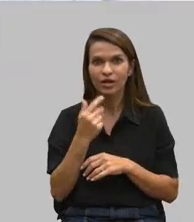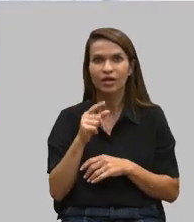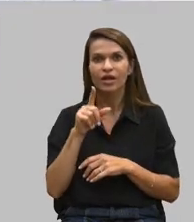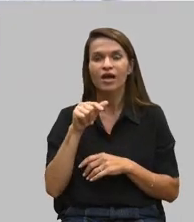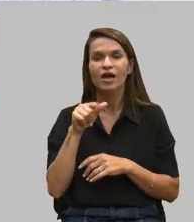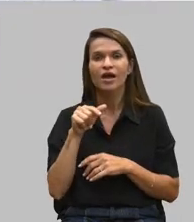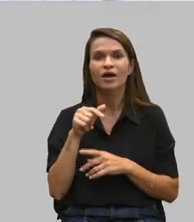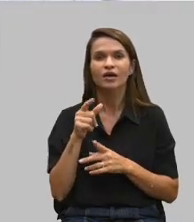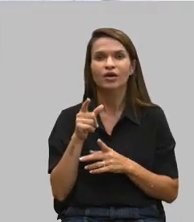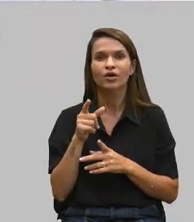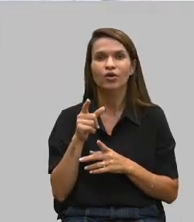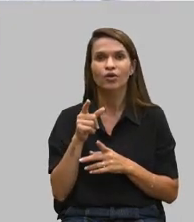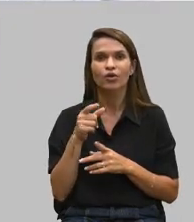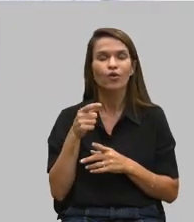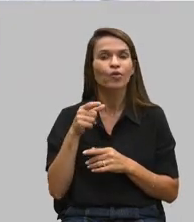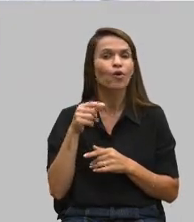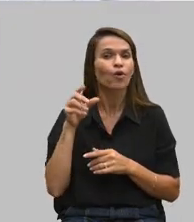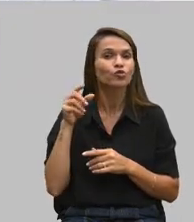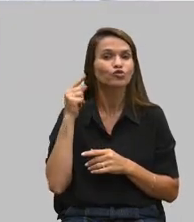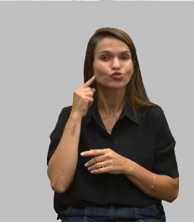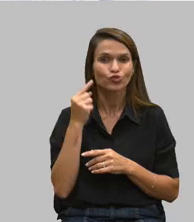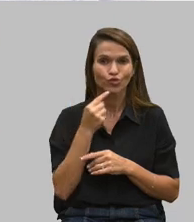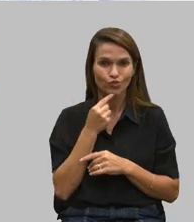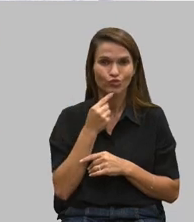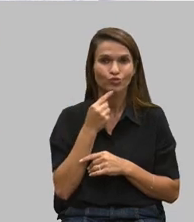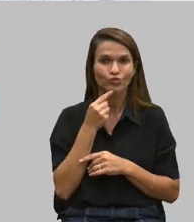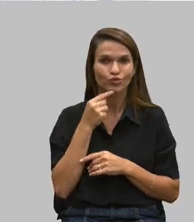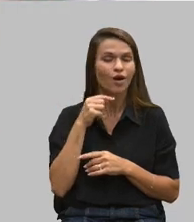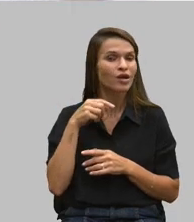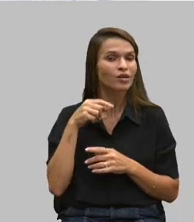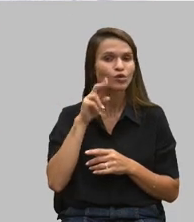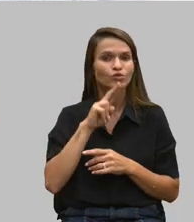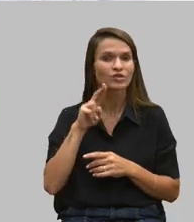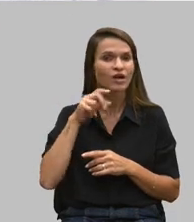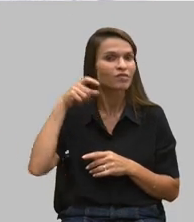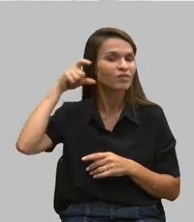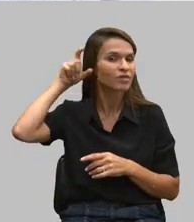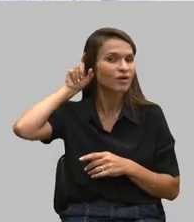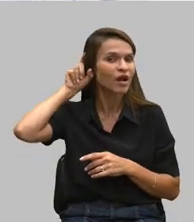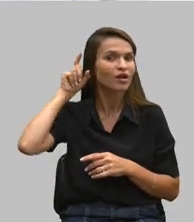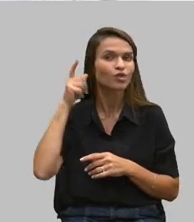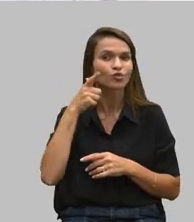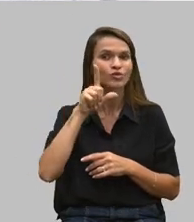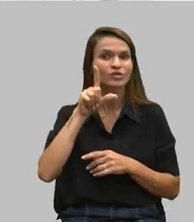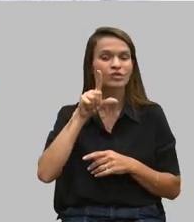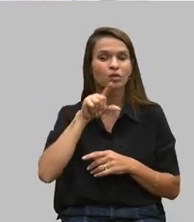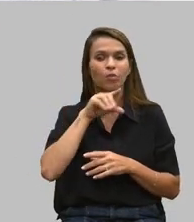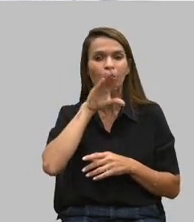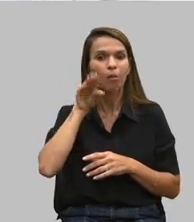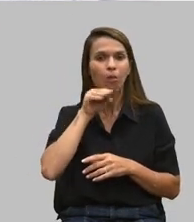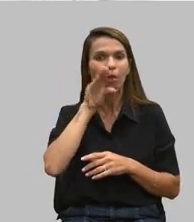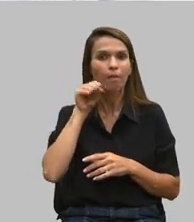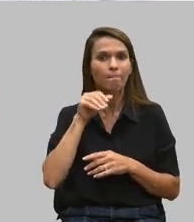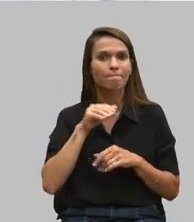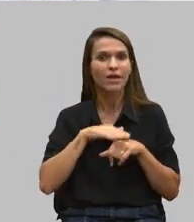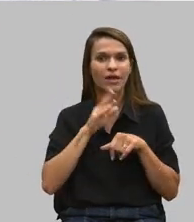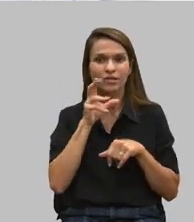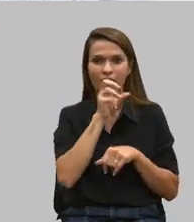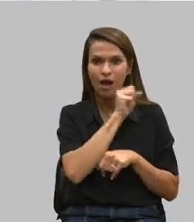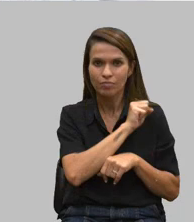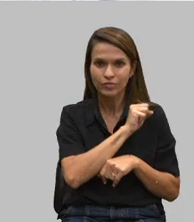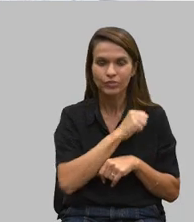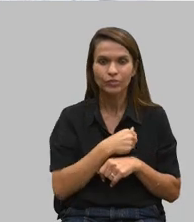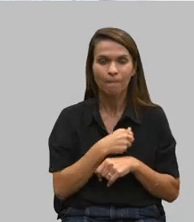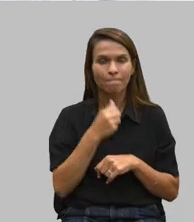auditivo com uma prótese auditiva ele conseguiu desenvolver a fala de forma mais rápida imagine em nossas escolas